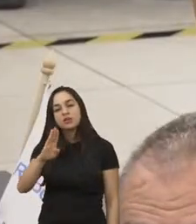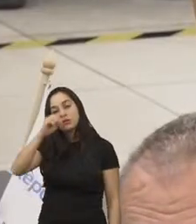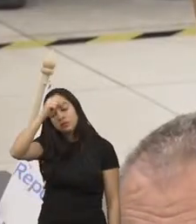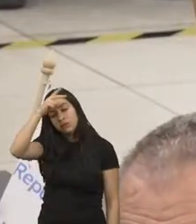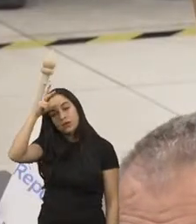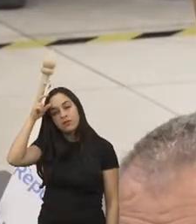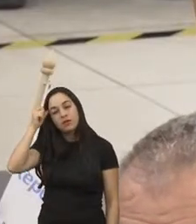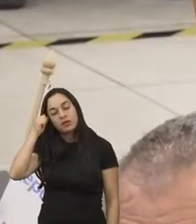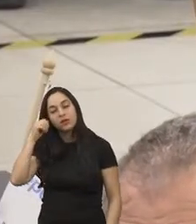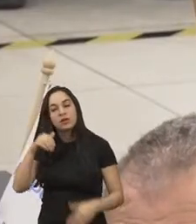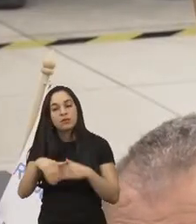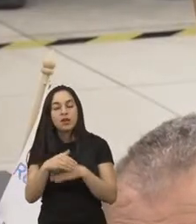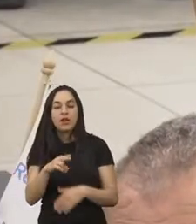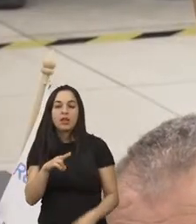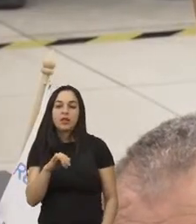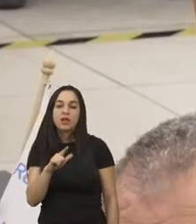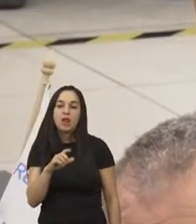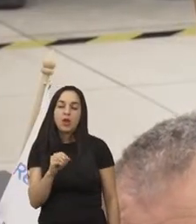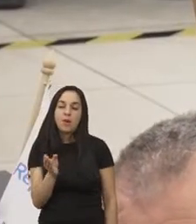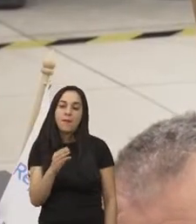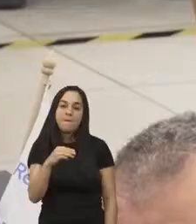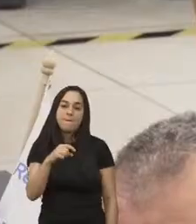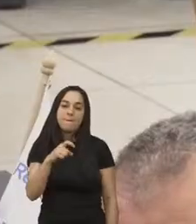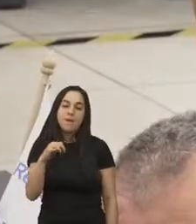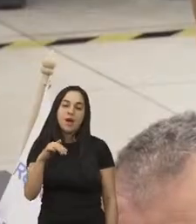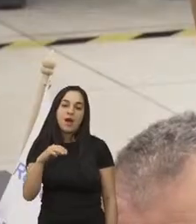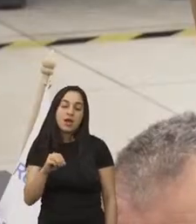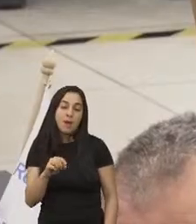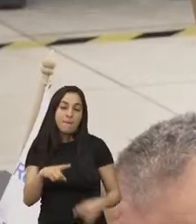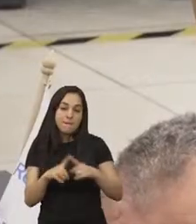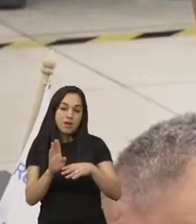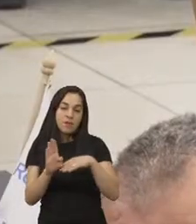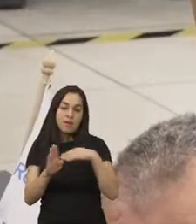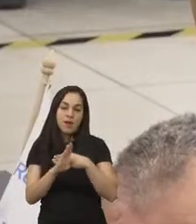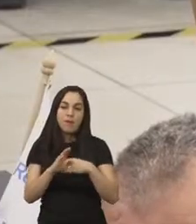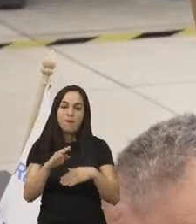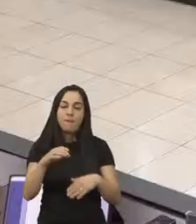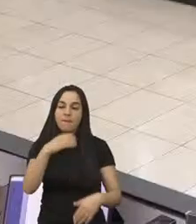Máximo, né, mas está no Paraíso. Tá? E é isso aí, muito obrigado.